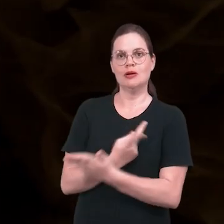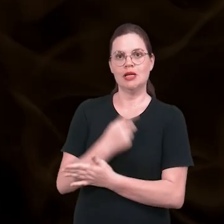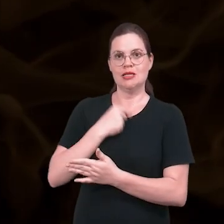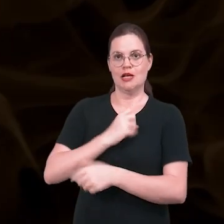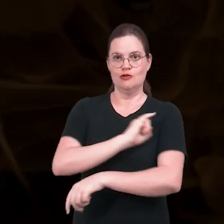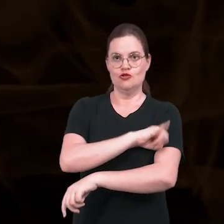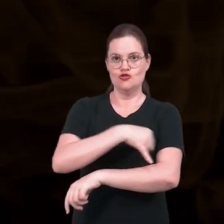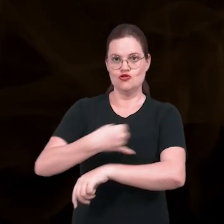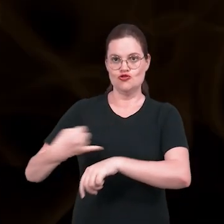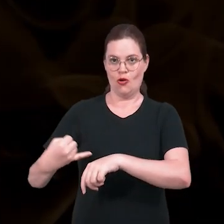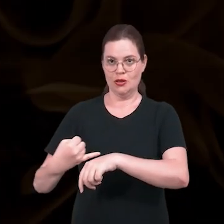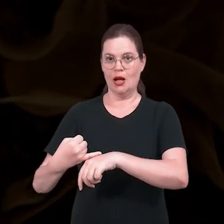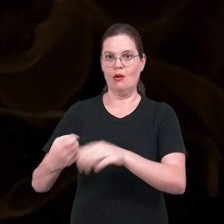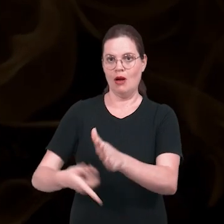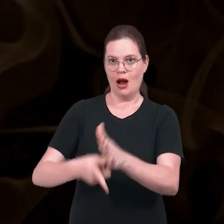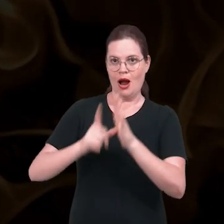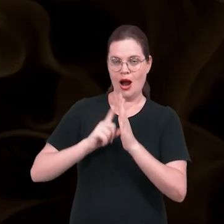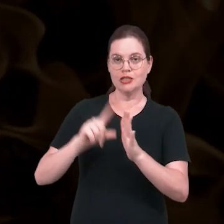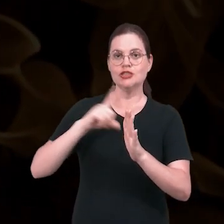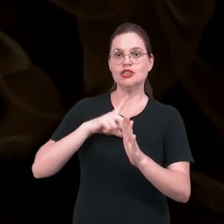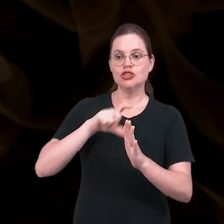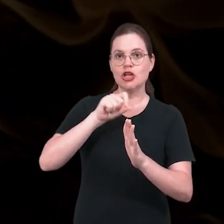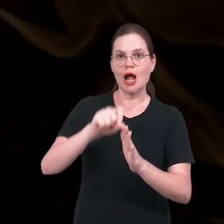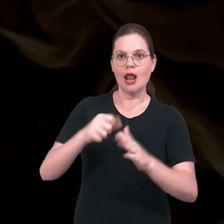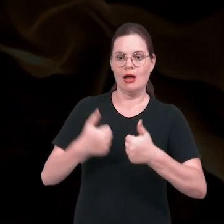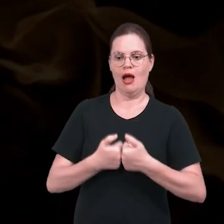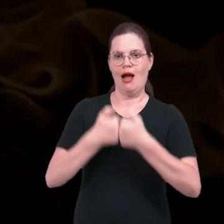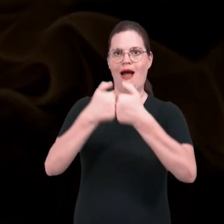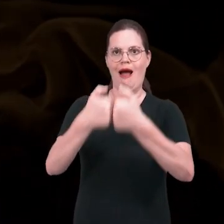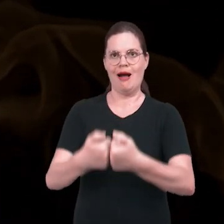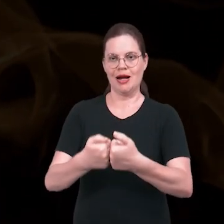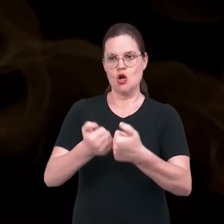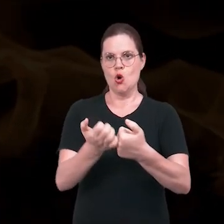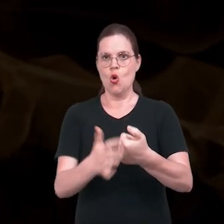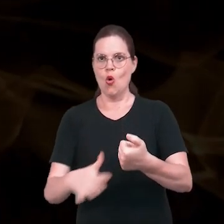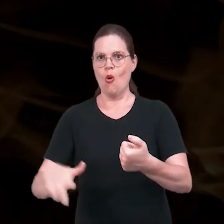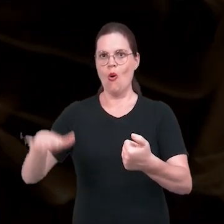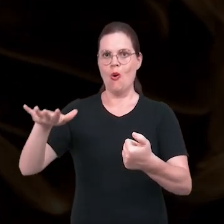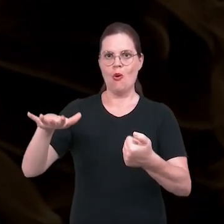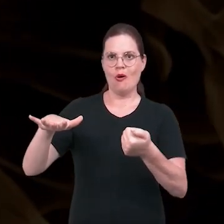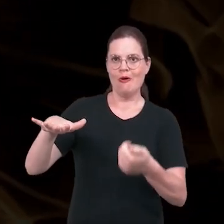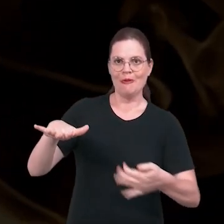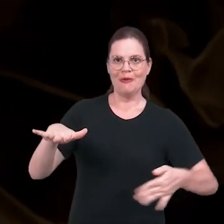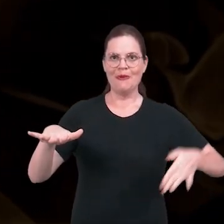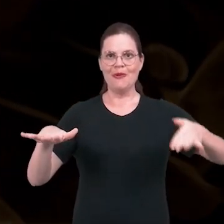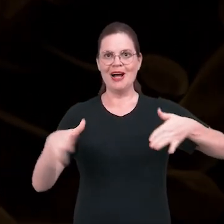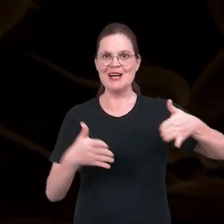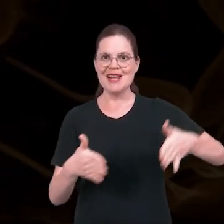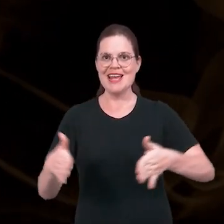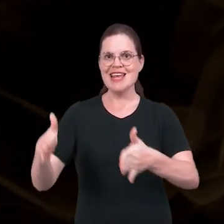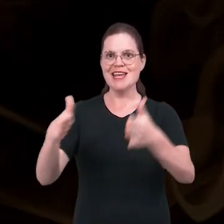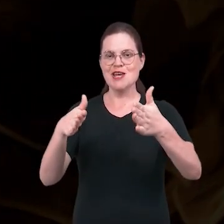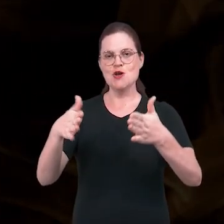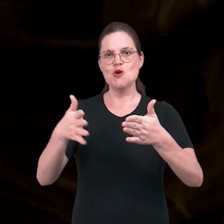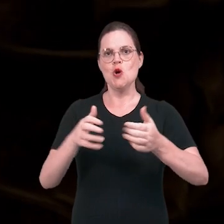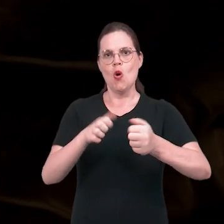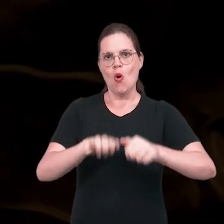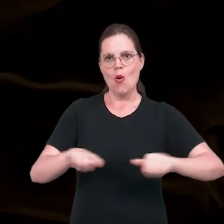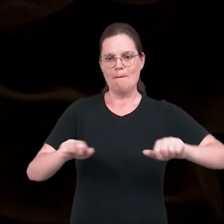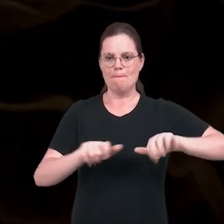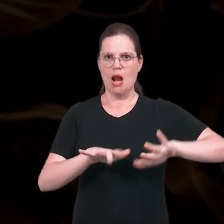nunca passastes antes. Né? Qual era o segredo? A arca na frente. Então nós estamos vivendo experiências